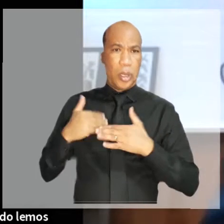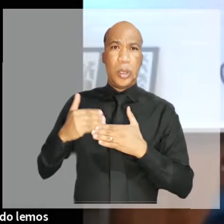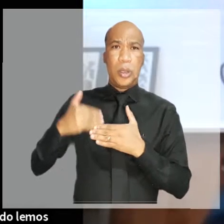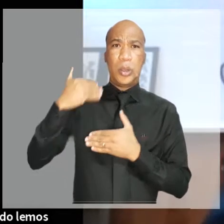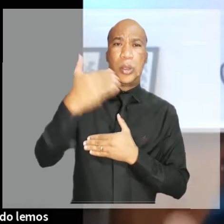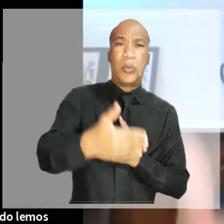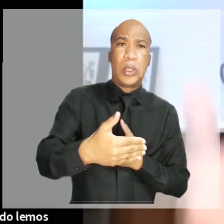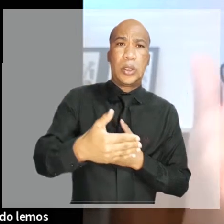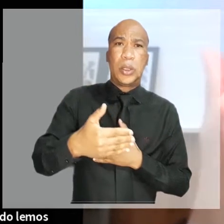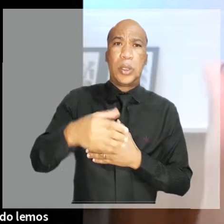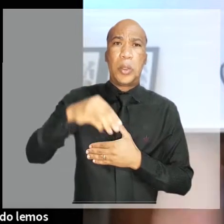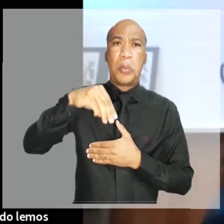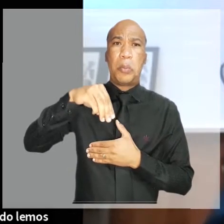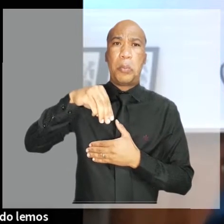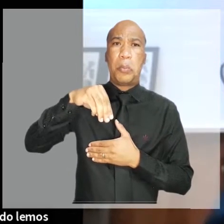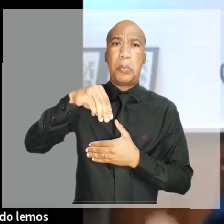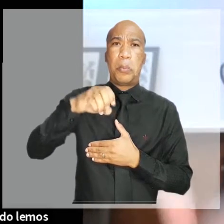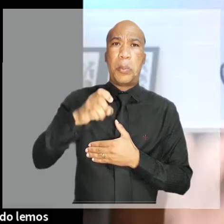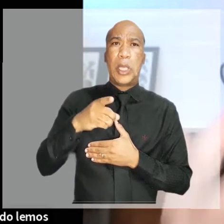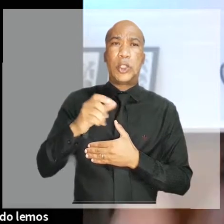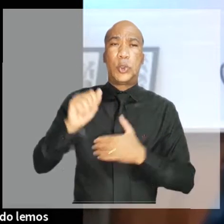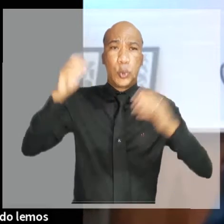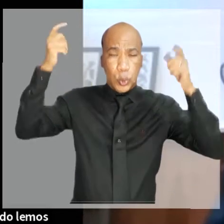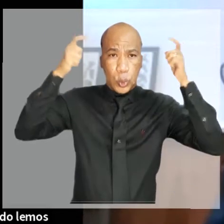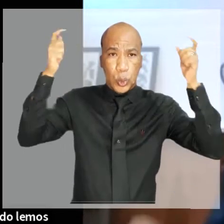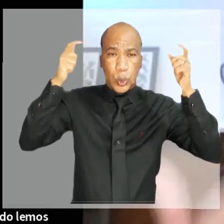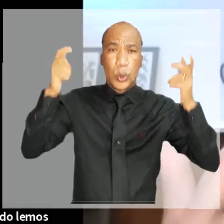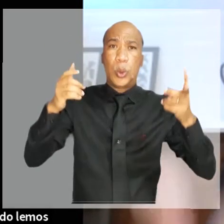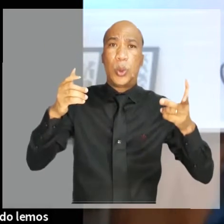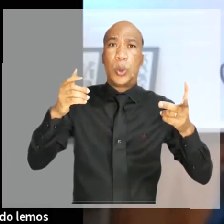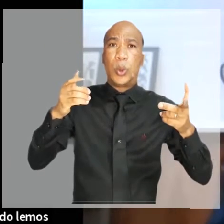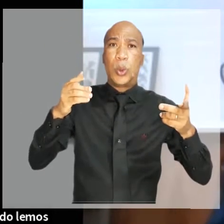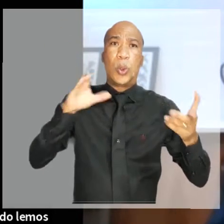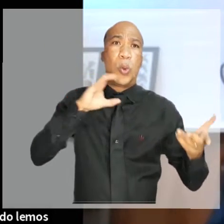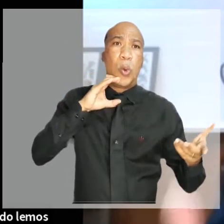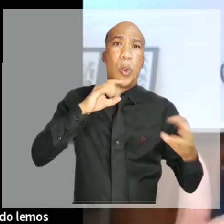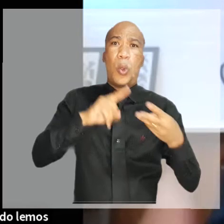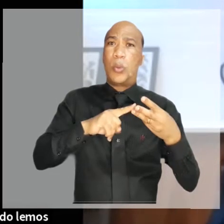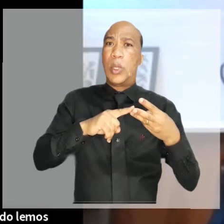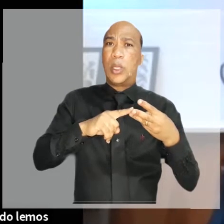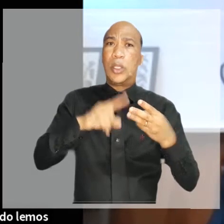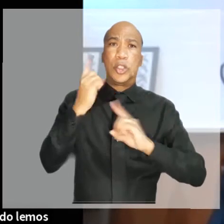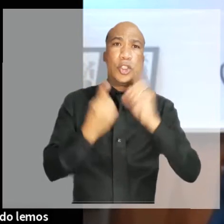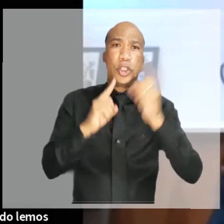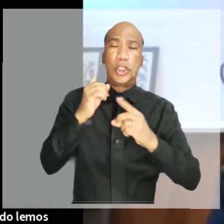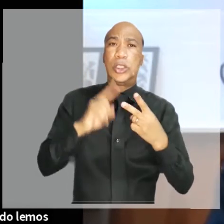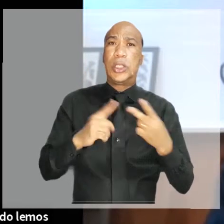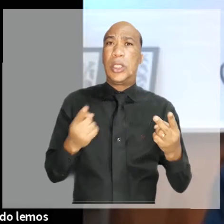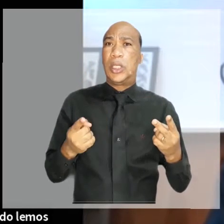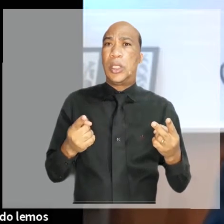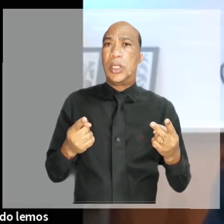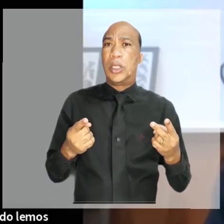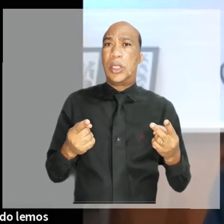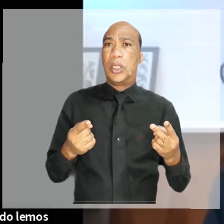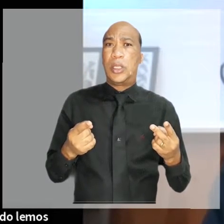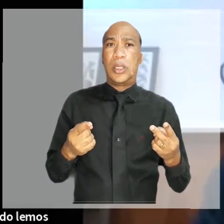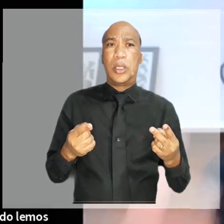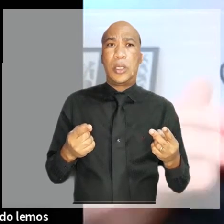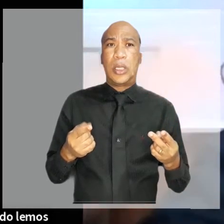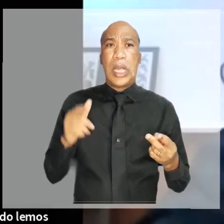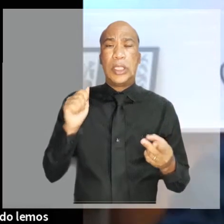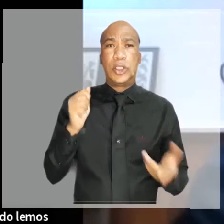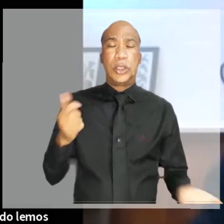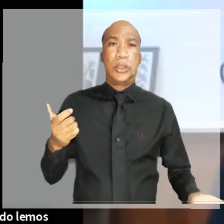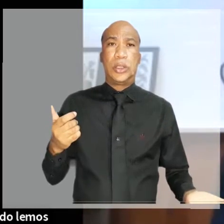do México, da Argentina, da Colômbia, do Chile, do Uruguai, em inteligência